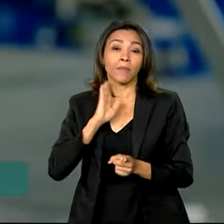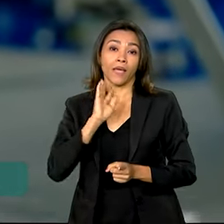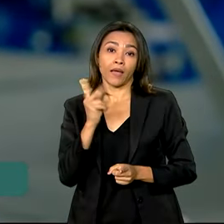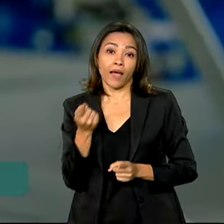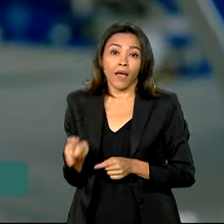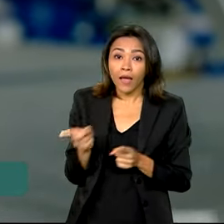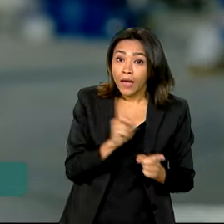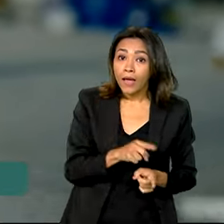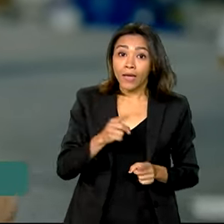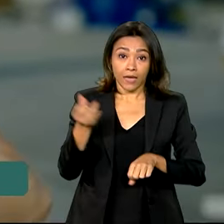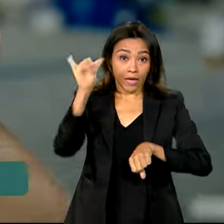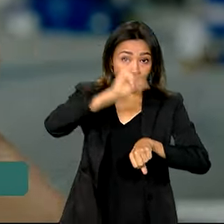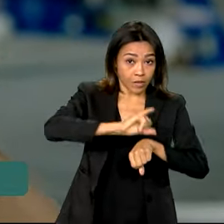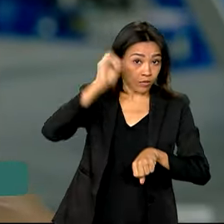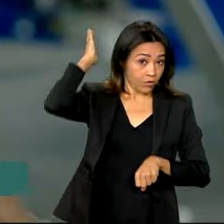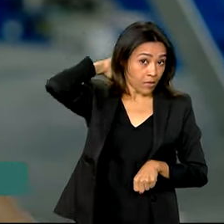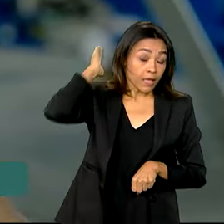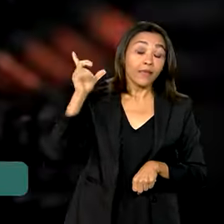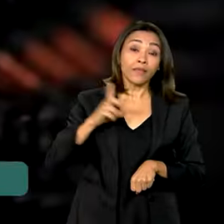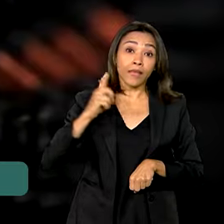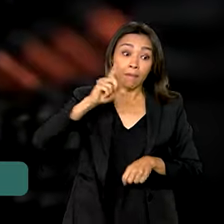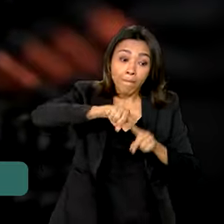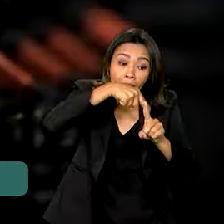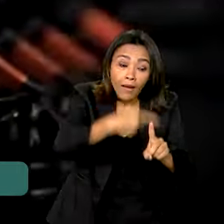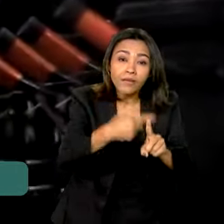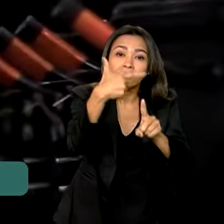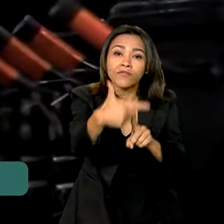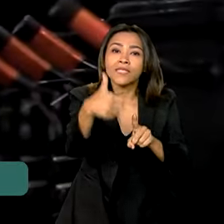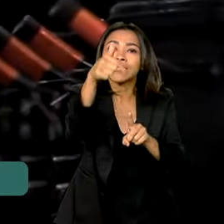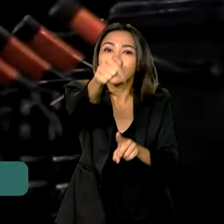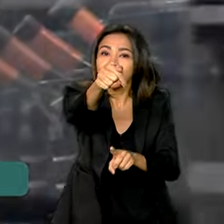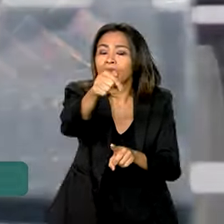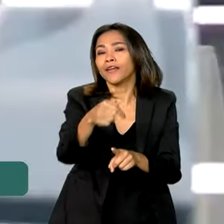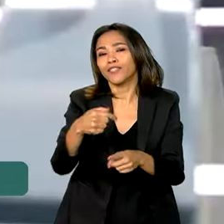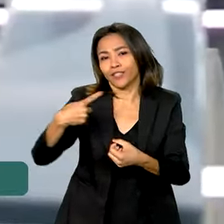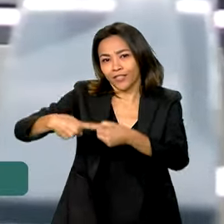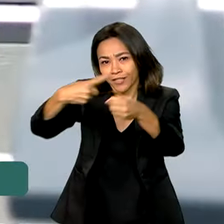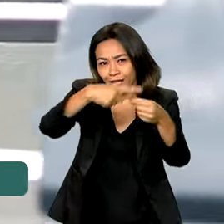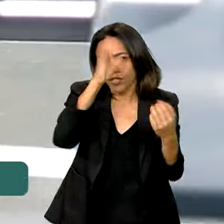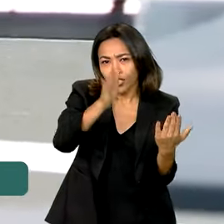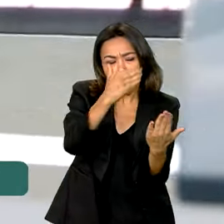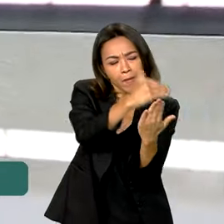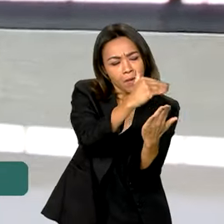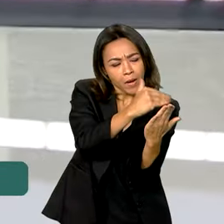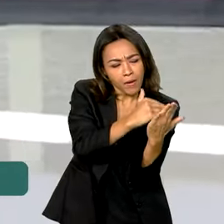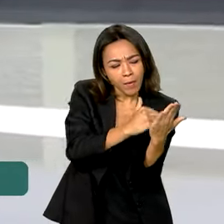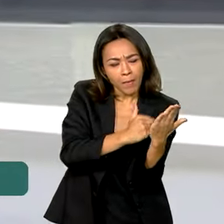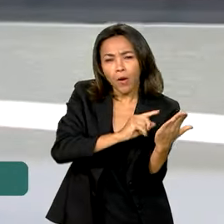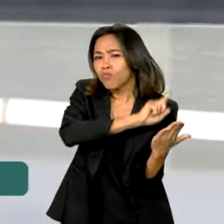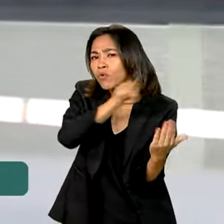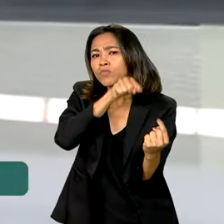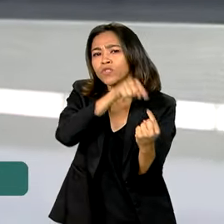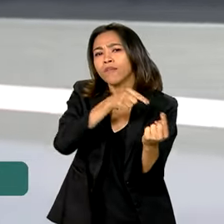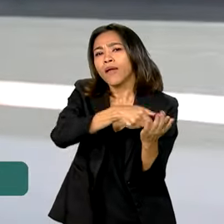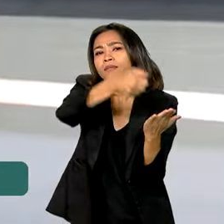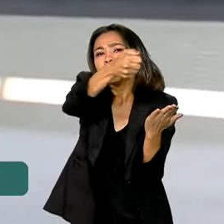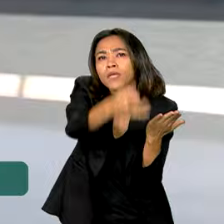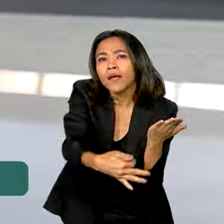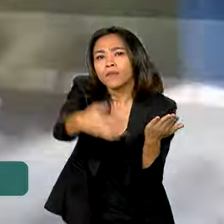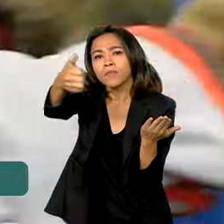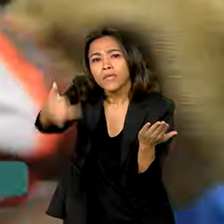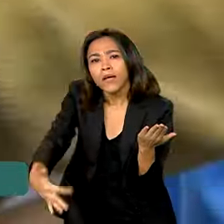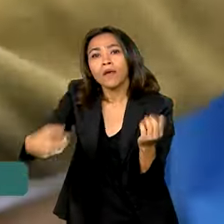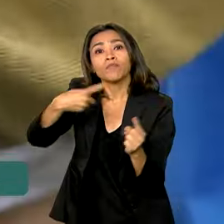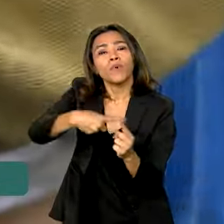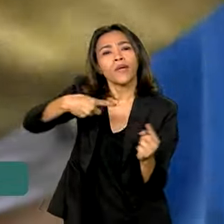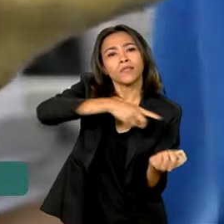e Belém e já tem mais 27 cidades agendadas. A ideia é explicar as vantagens da